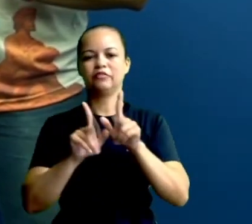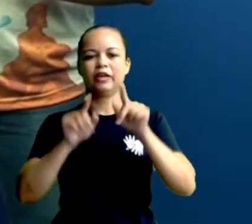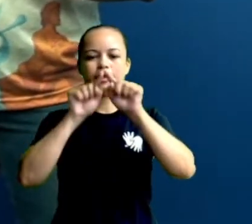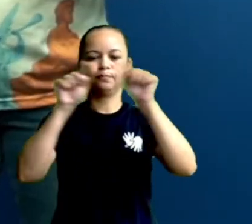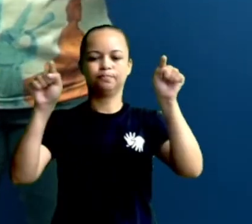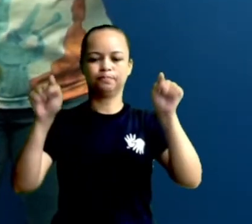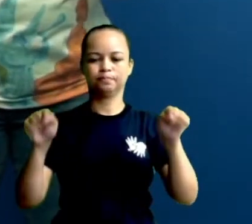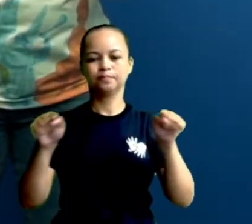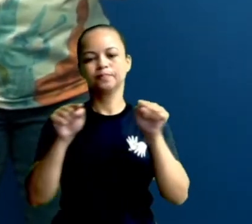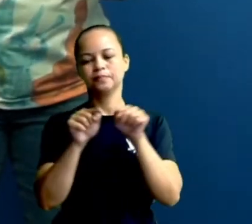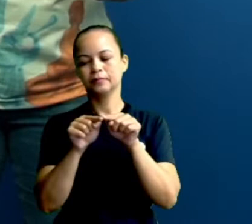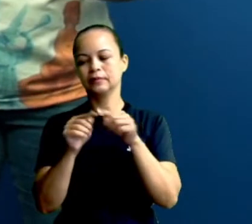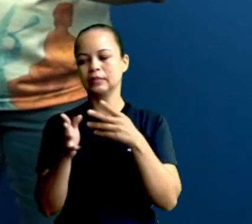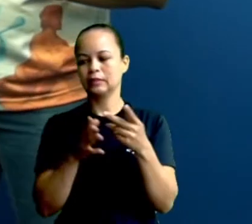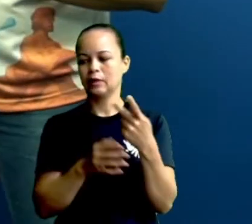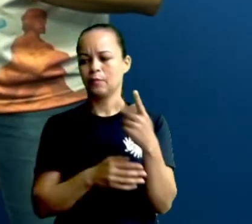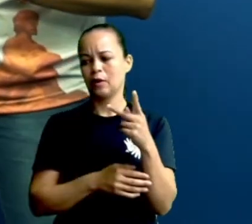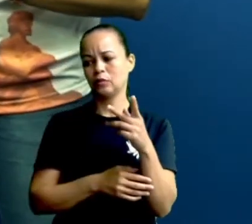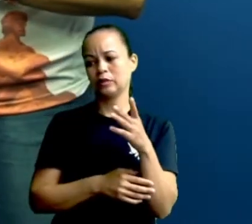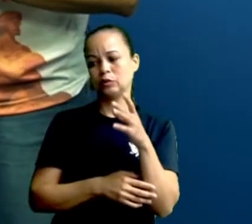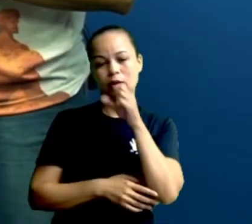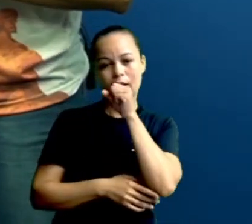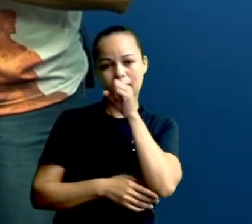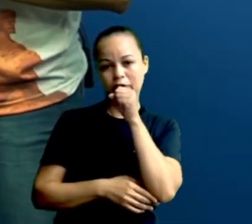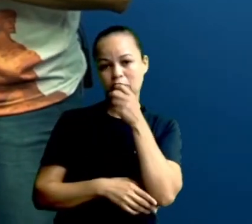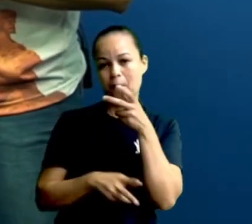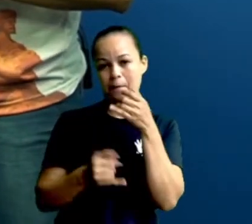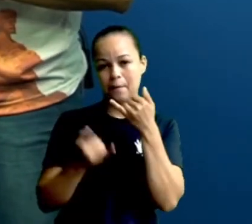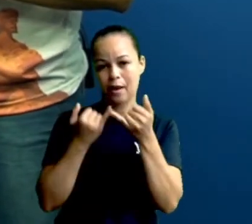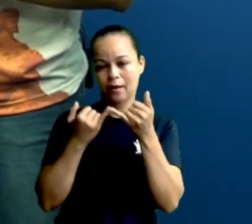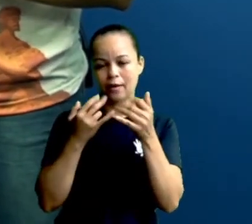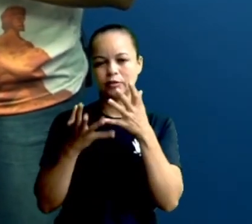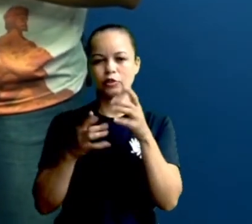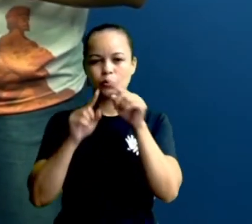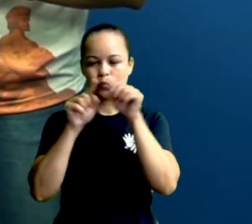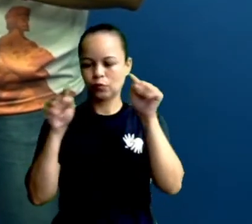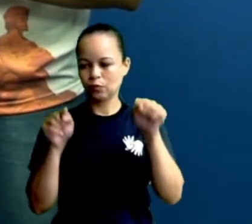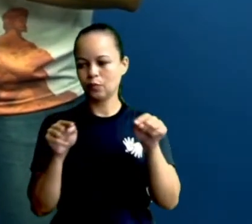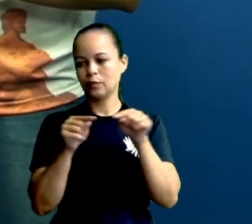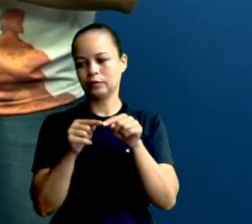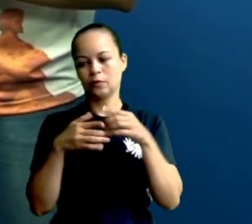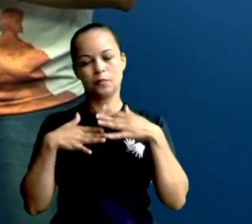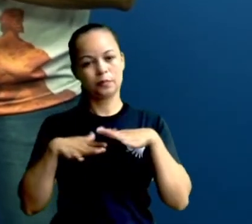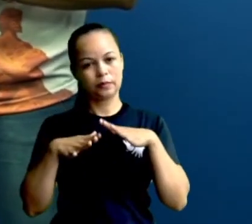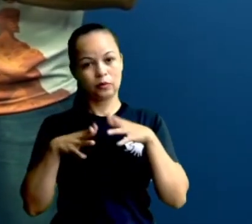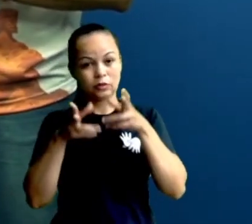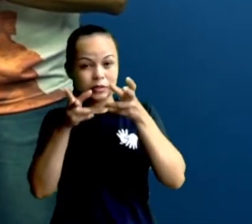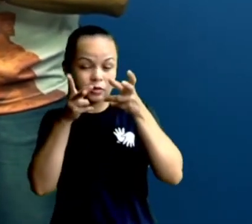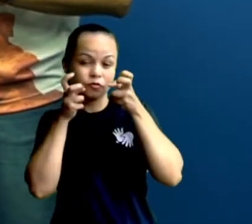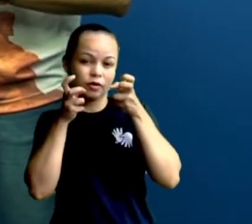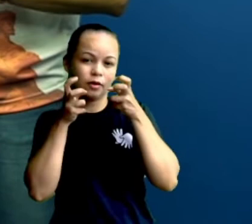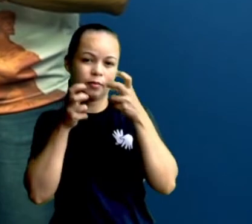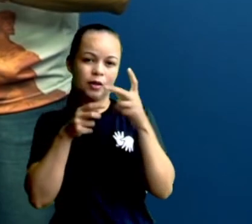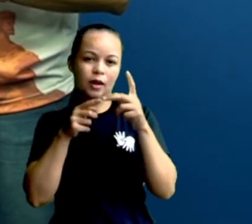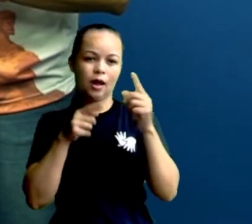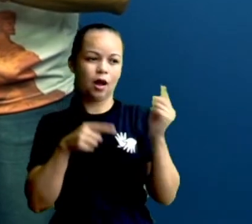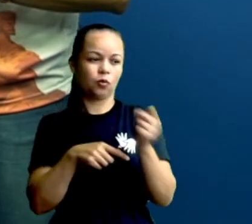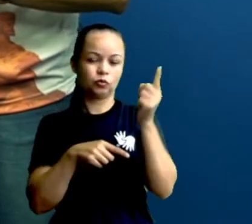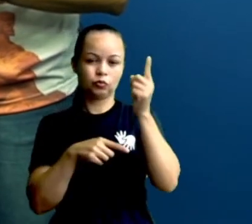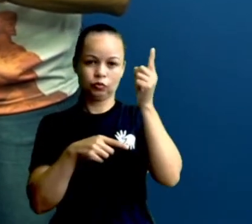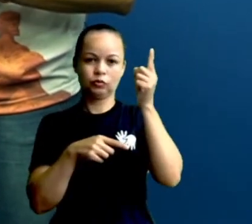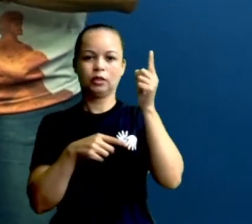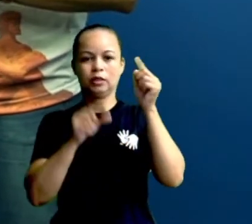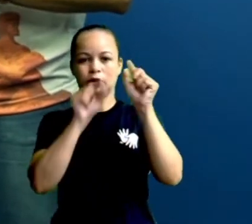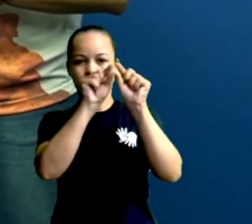aí do lado laranja está parecendo um quadrado. Calminha aí. Eu consigo ver, ó, pela sua altura e comprimento. A altura aqui eu